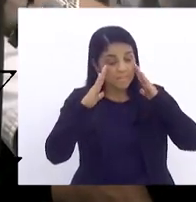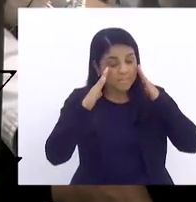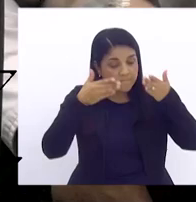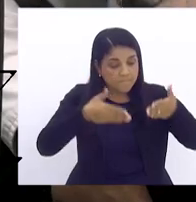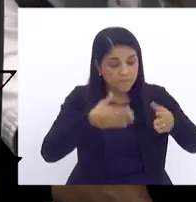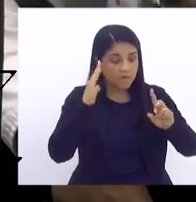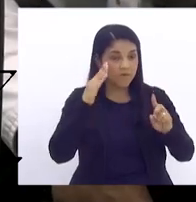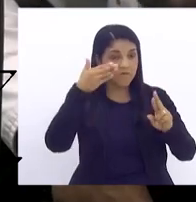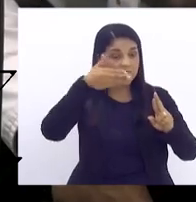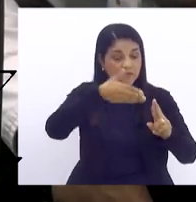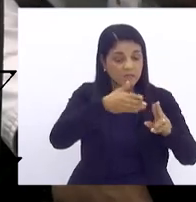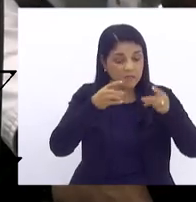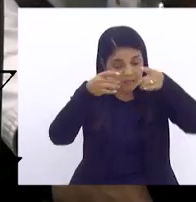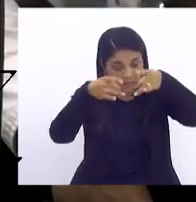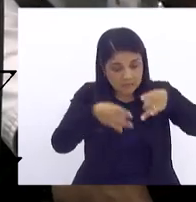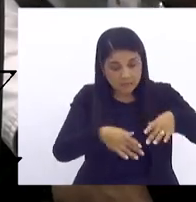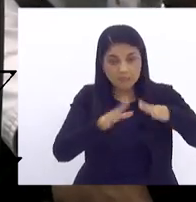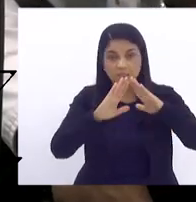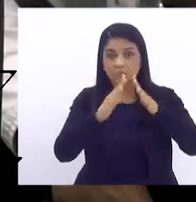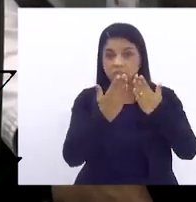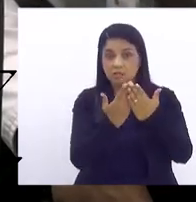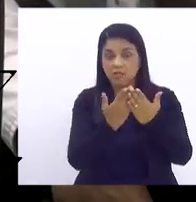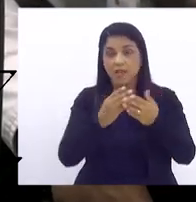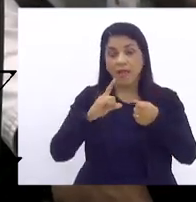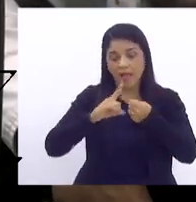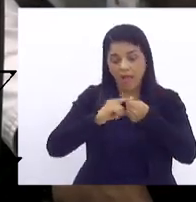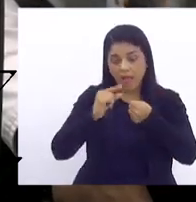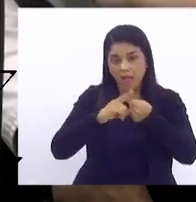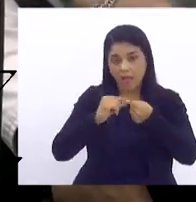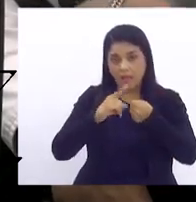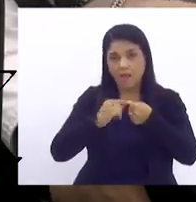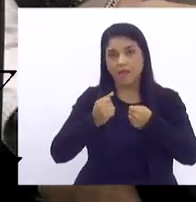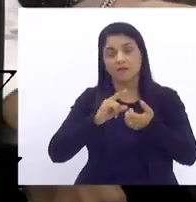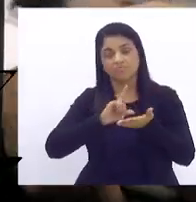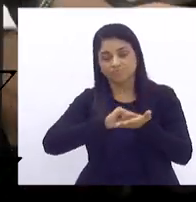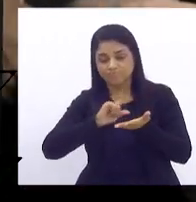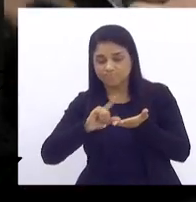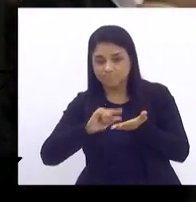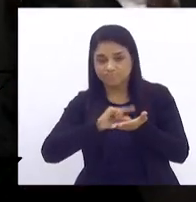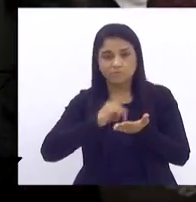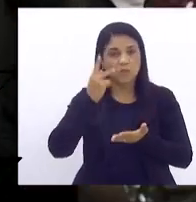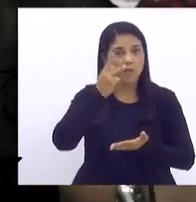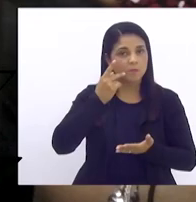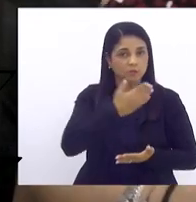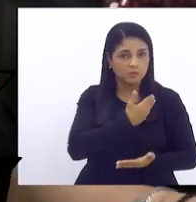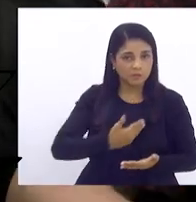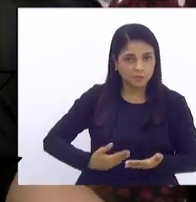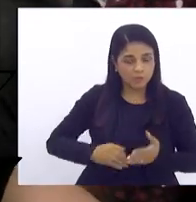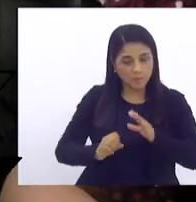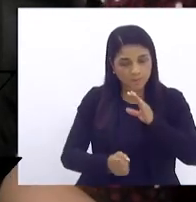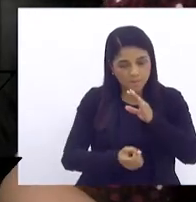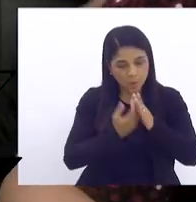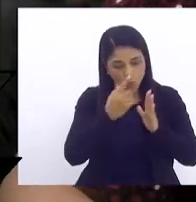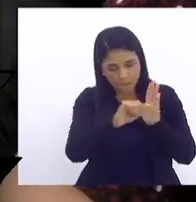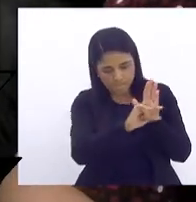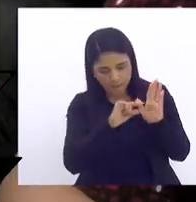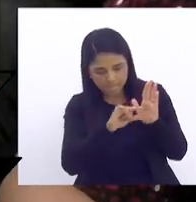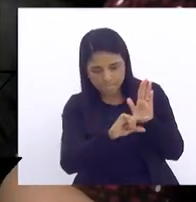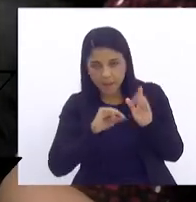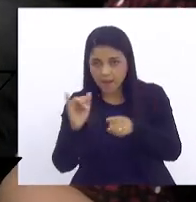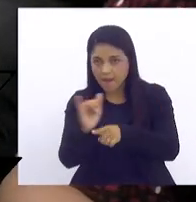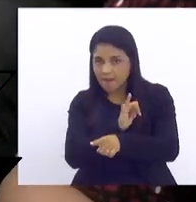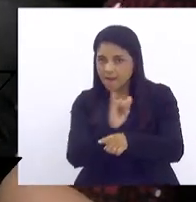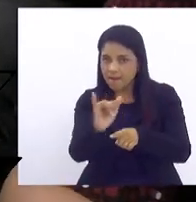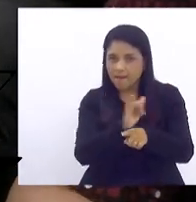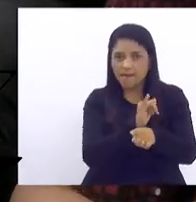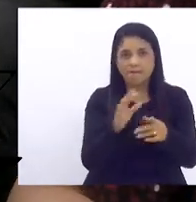aí ele vai construindo artigos, ele vai construindo a política pública que tem uma série de ferramentas